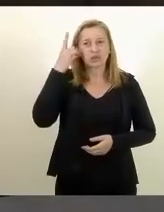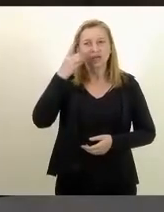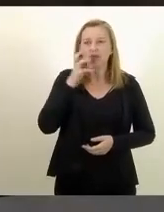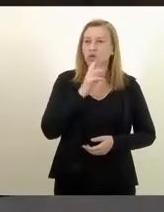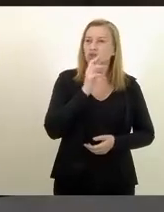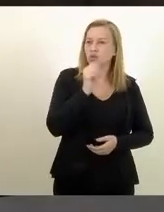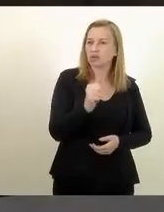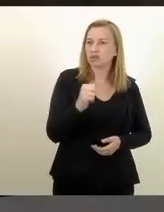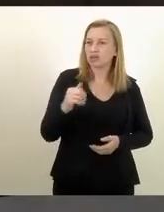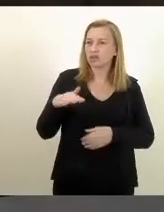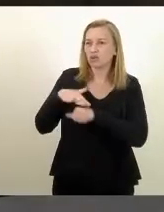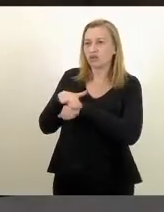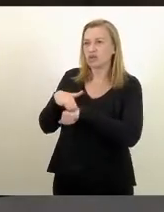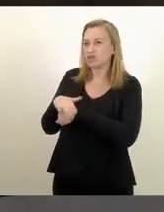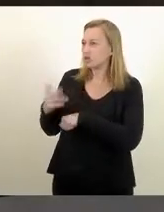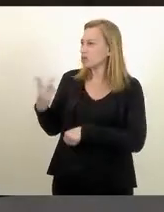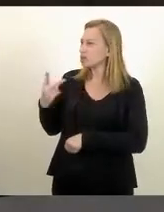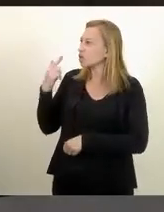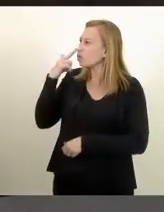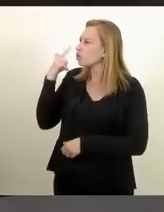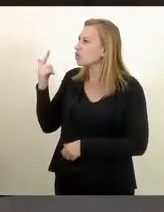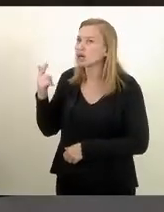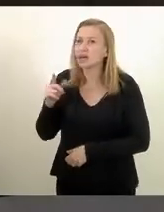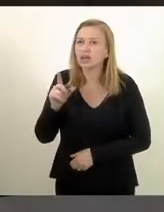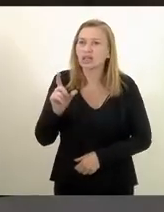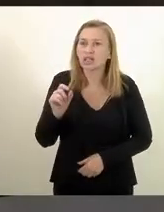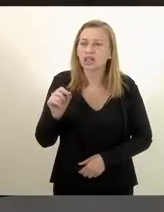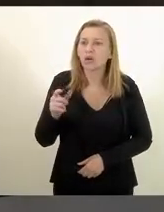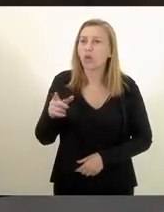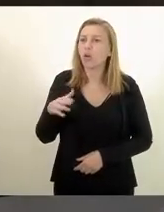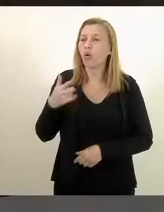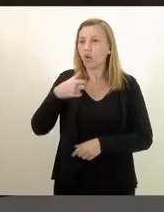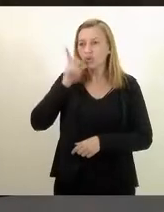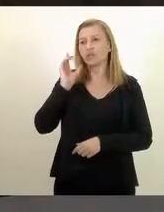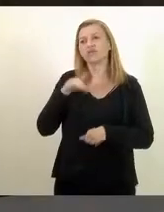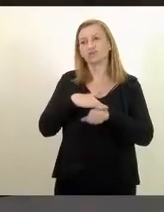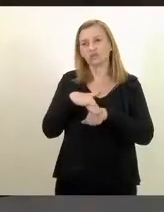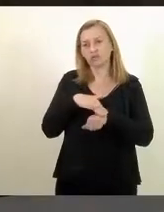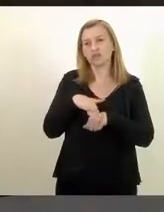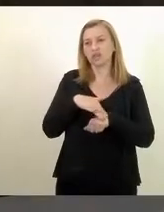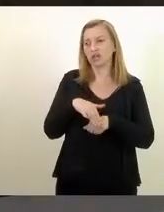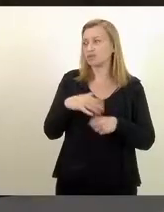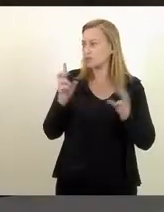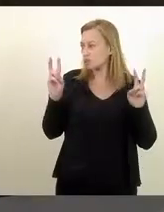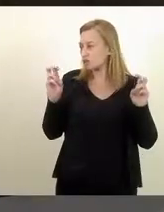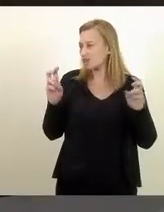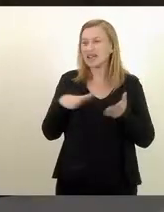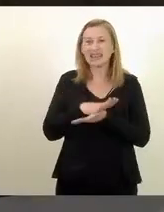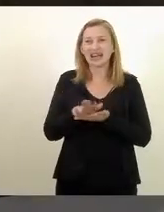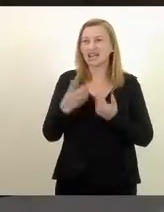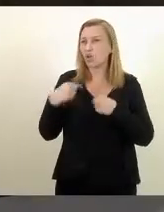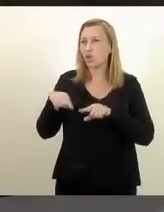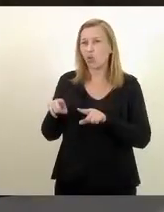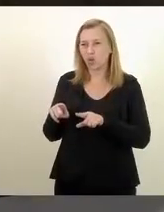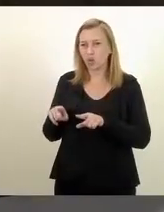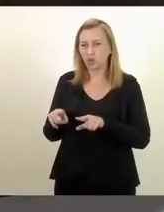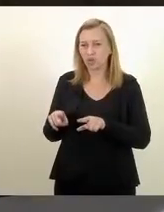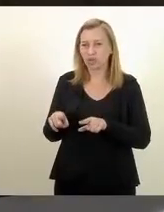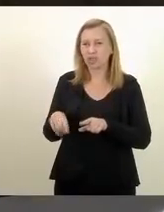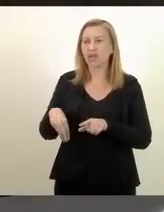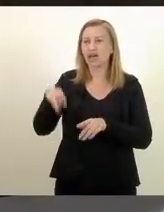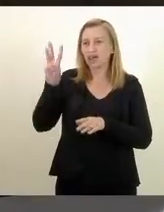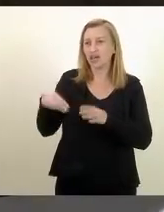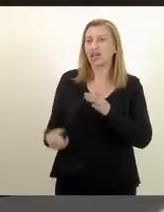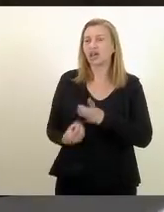falávamos há pouco cadê o deputado Rodrigo Amorim estava aqui ontem conversávamos sobre isso nada contra a intenção do autor que tratou a